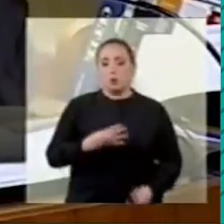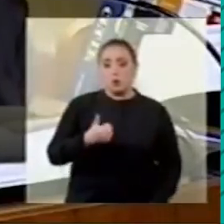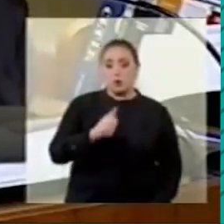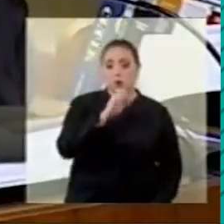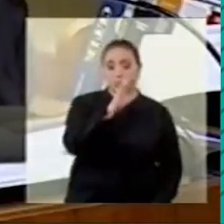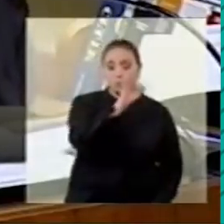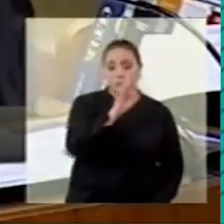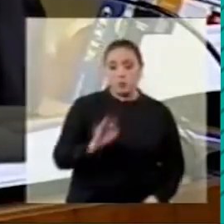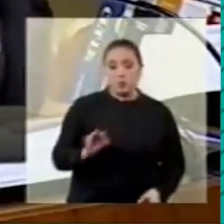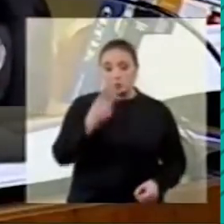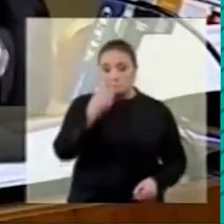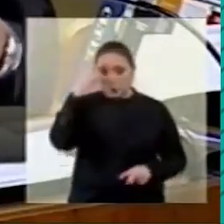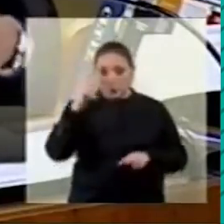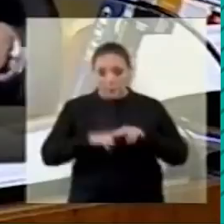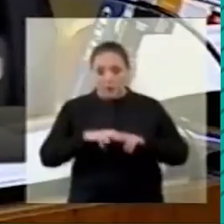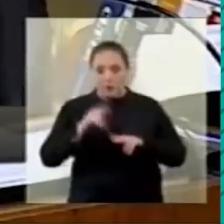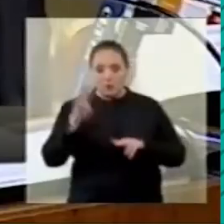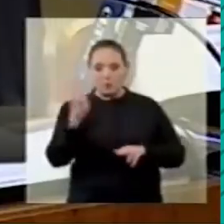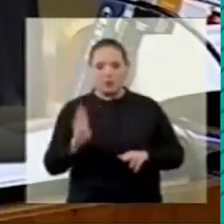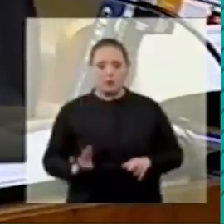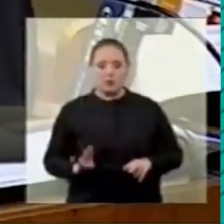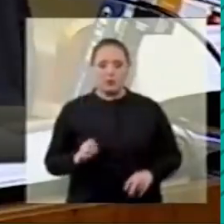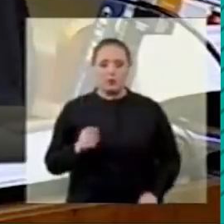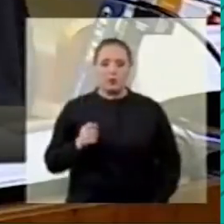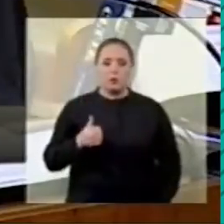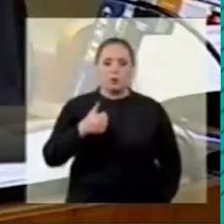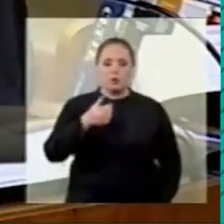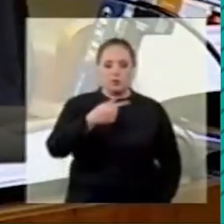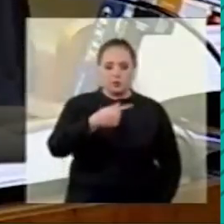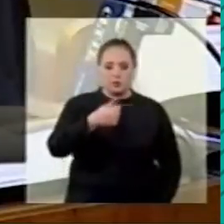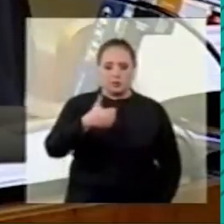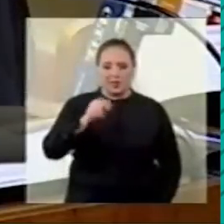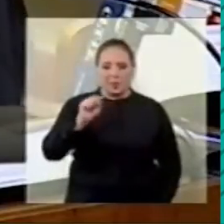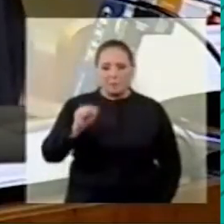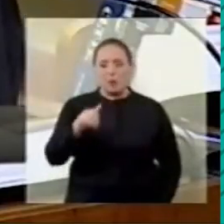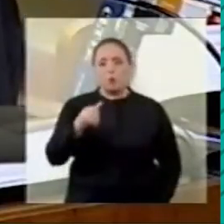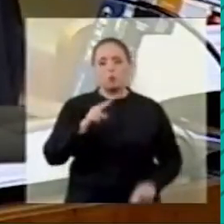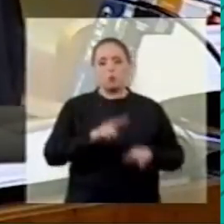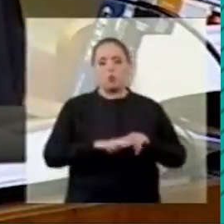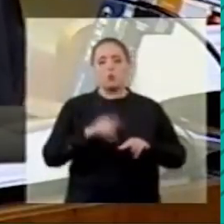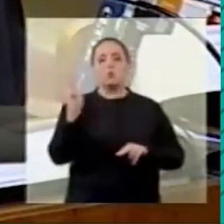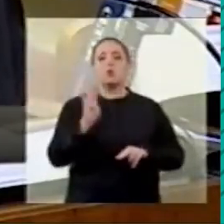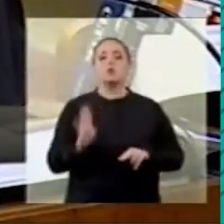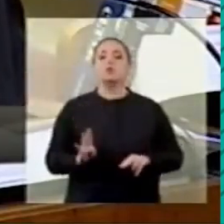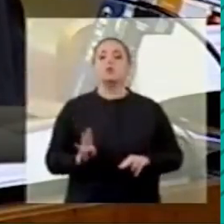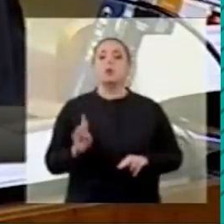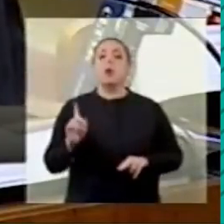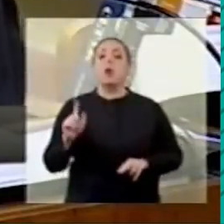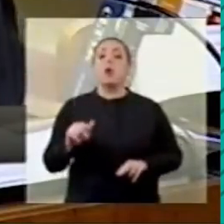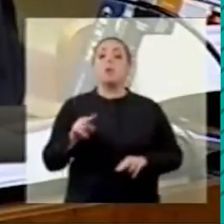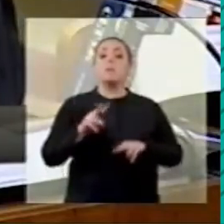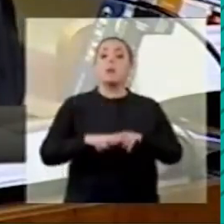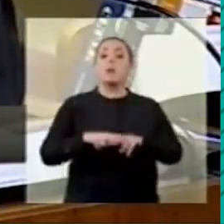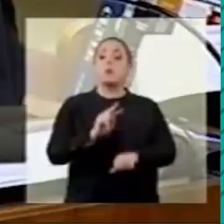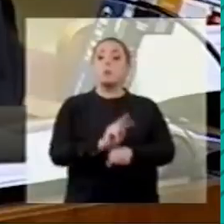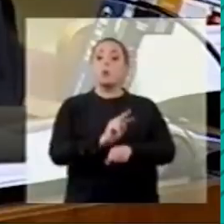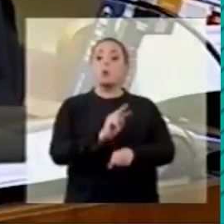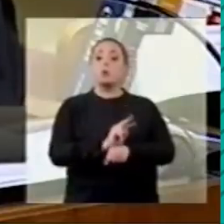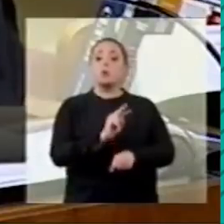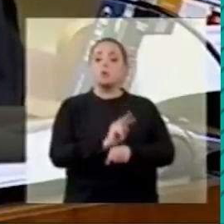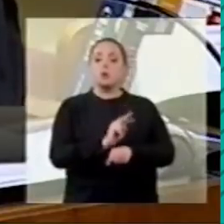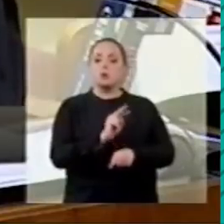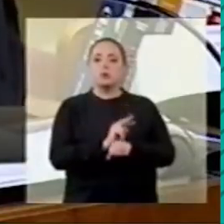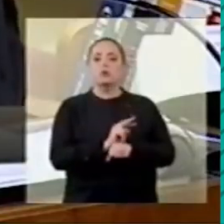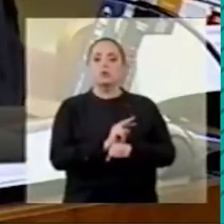41% dos presos brasileiros, dos 700, quase 710 mil presos, são presos provisórios